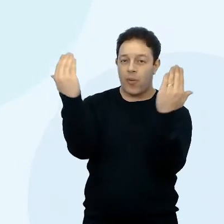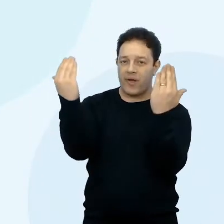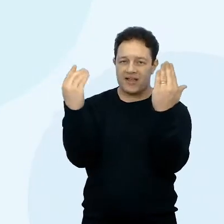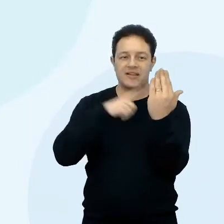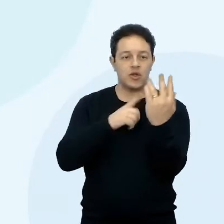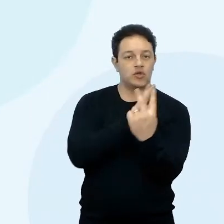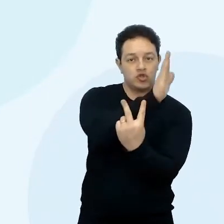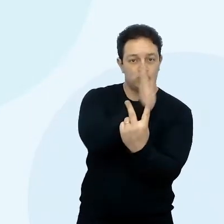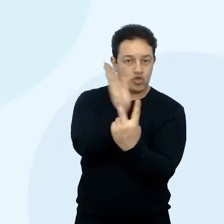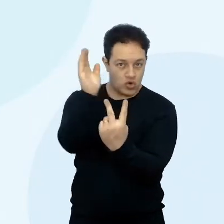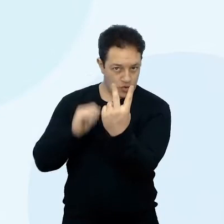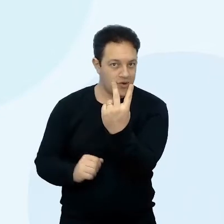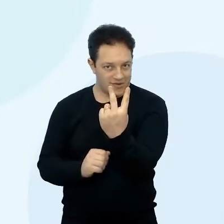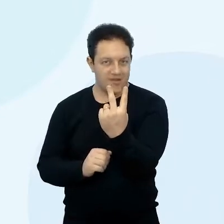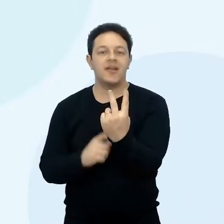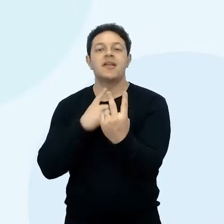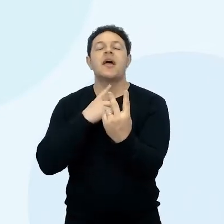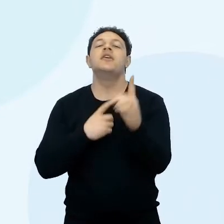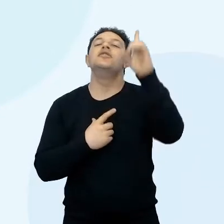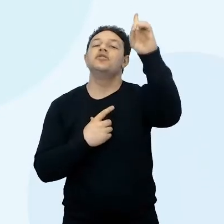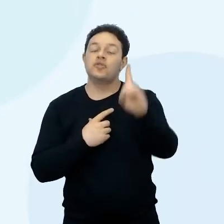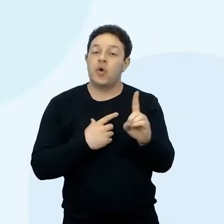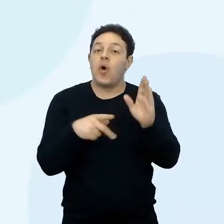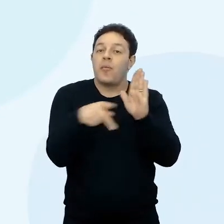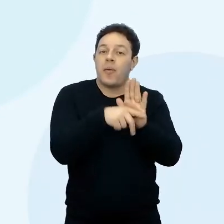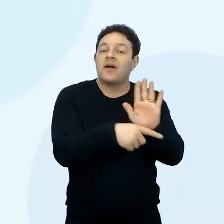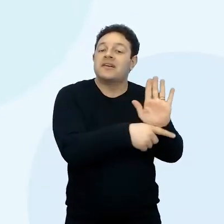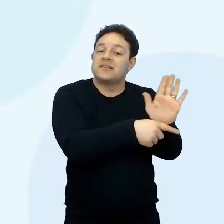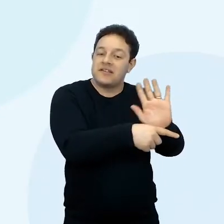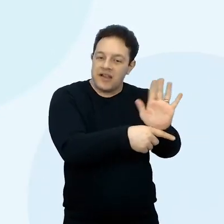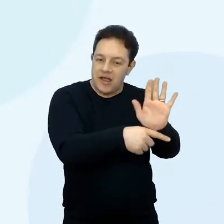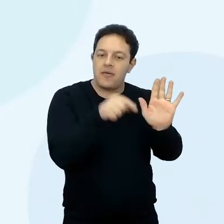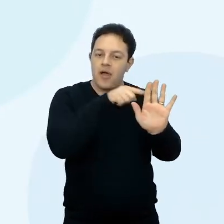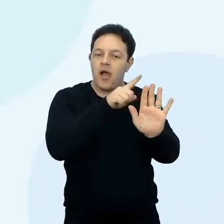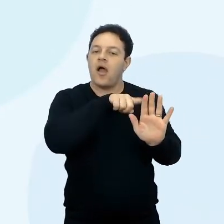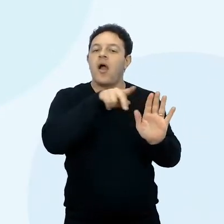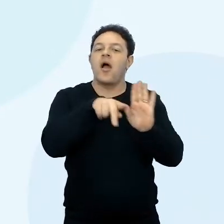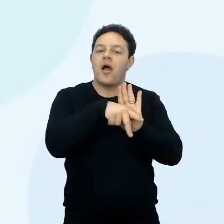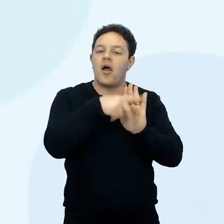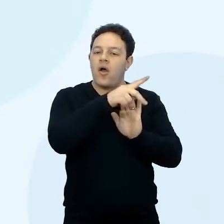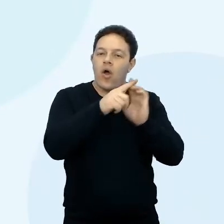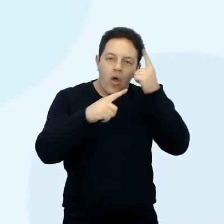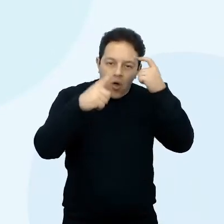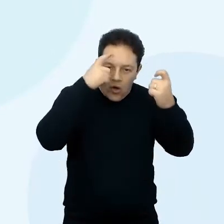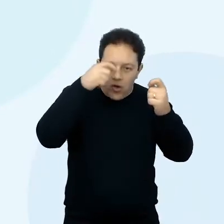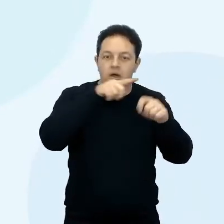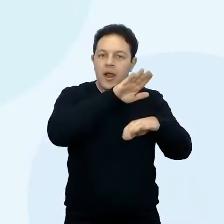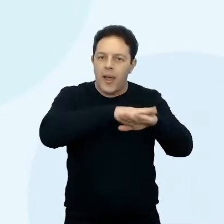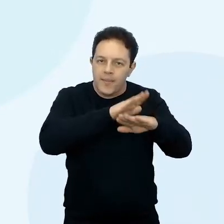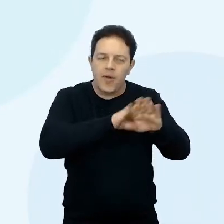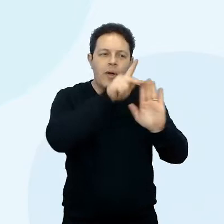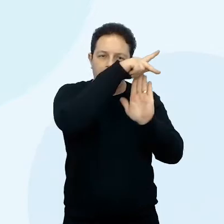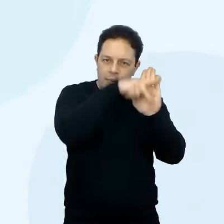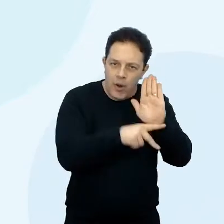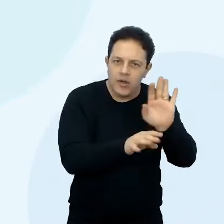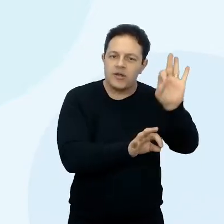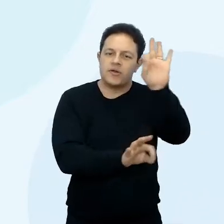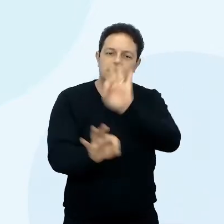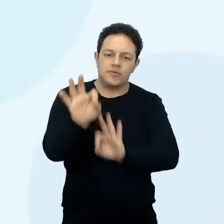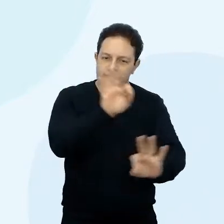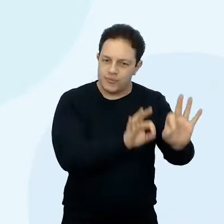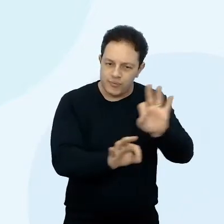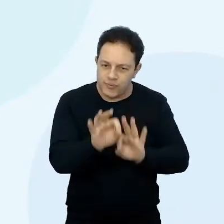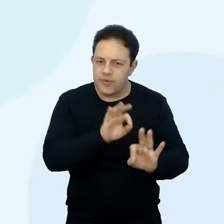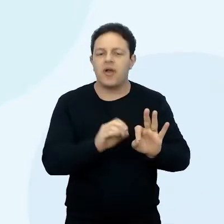apanhado. A gente tem aquele diretor de cinema que é o autoral, ele elabora um projeto,